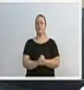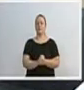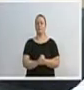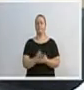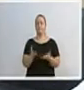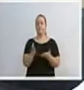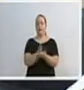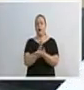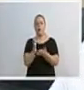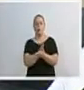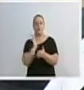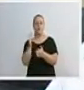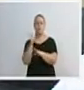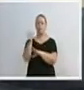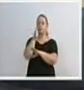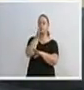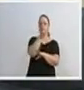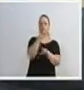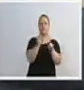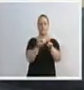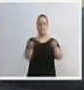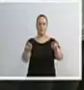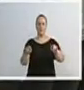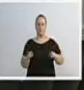gabinetes dos senhores vereadores pedindo apoio financeiro.